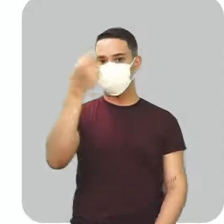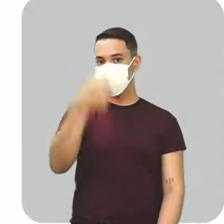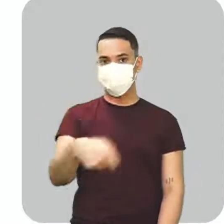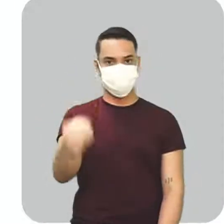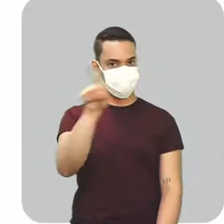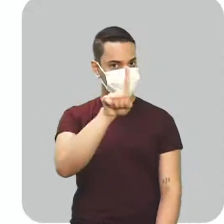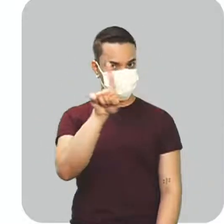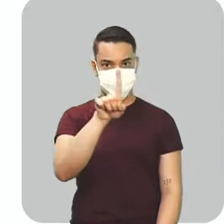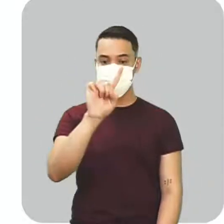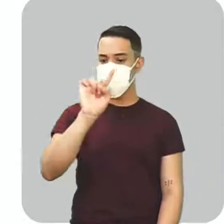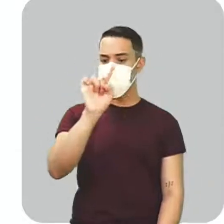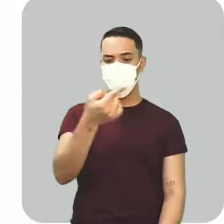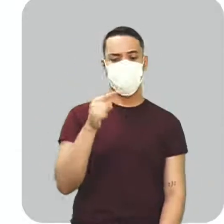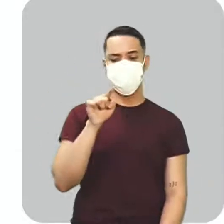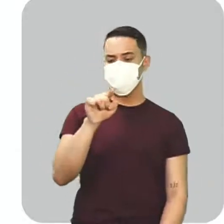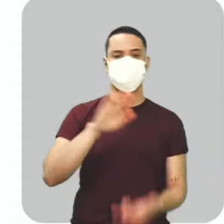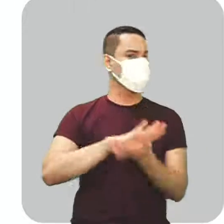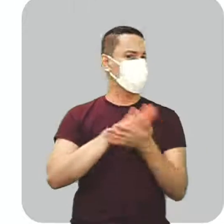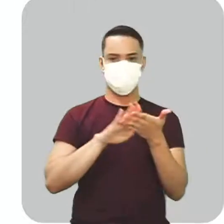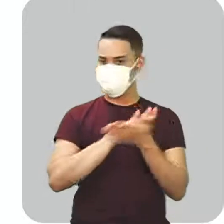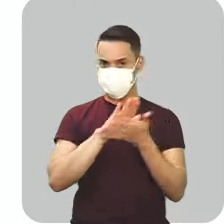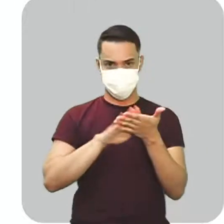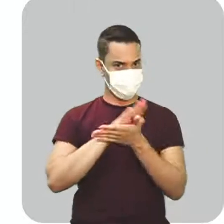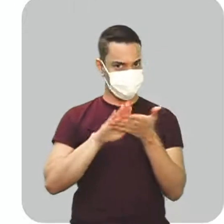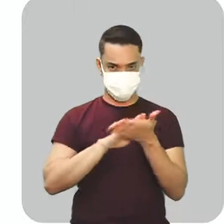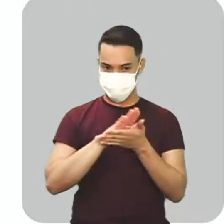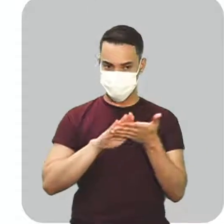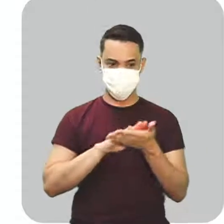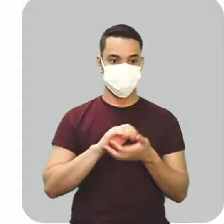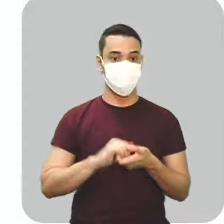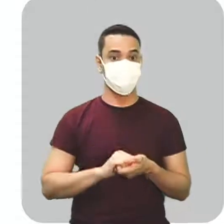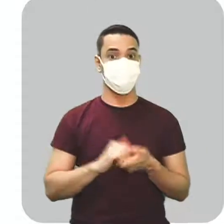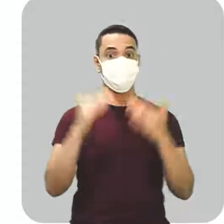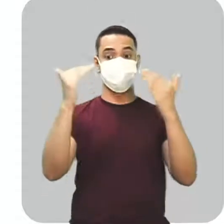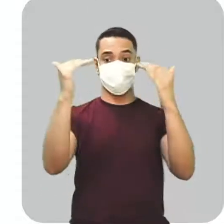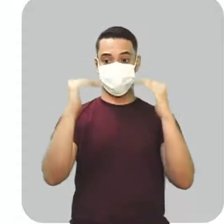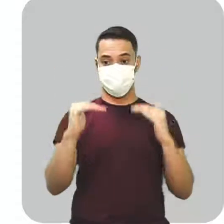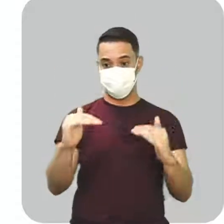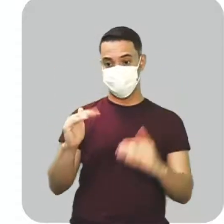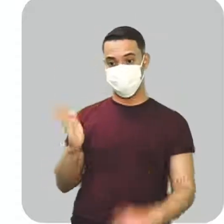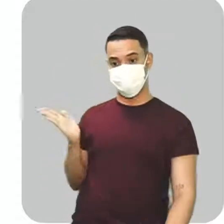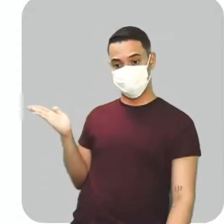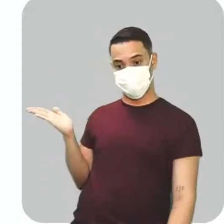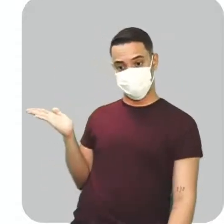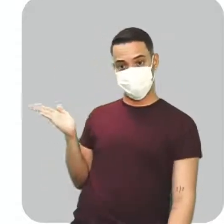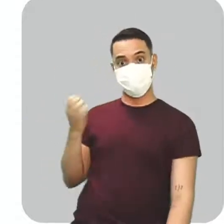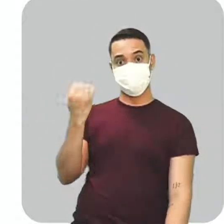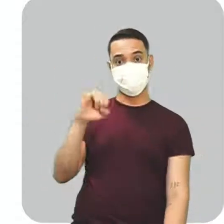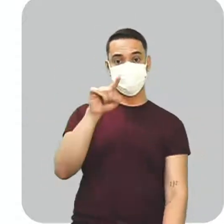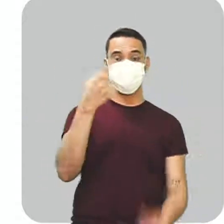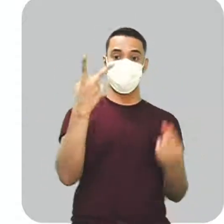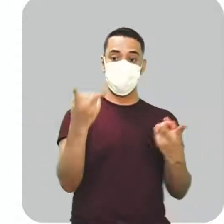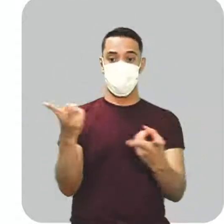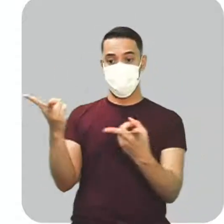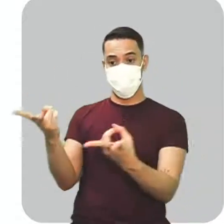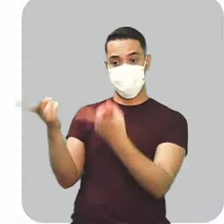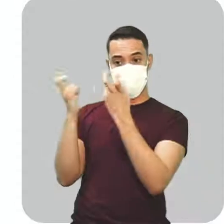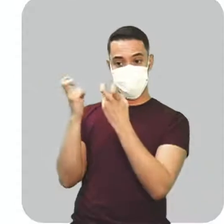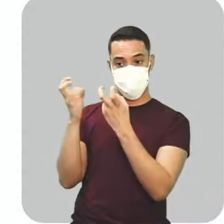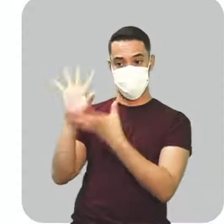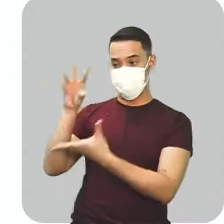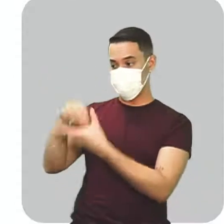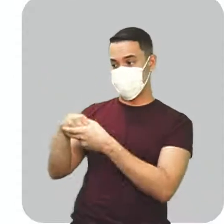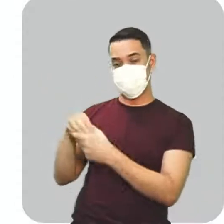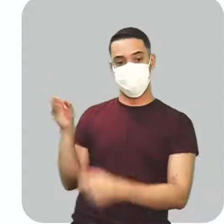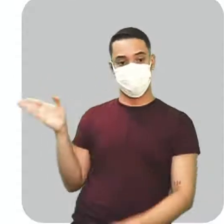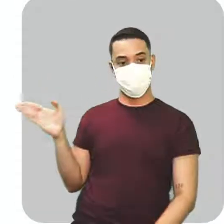bom? Nenhuma pontuação aí entre as orações. Já na segunda, se você perceber aqui, ó,